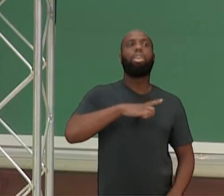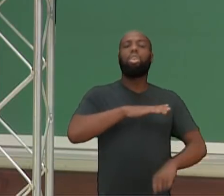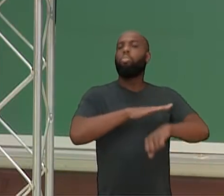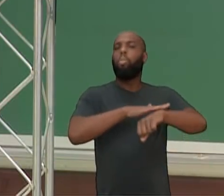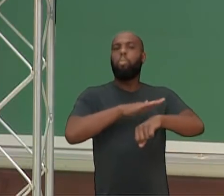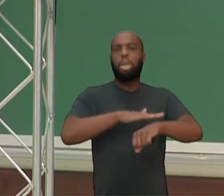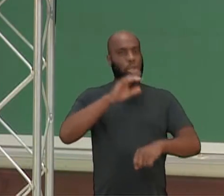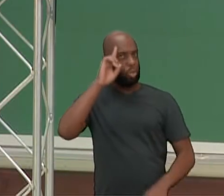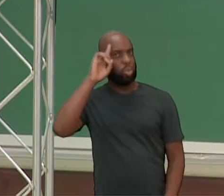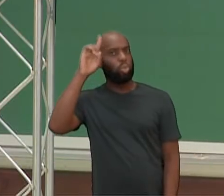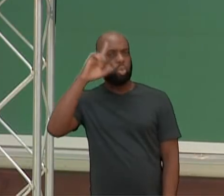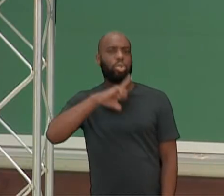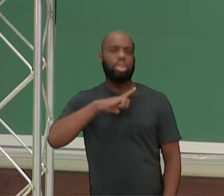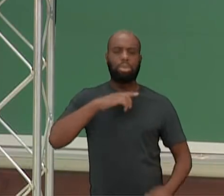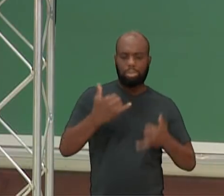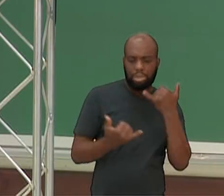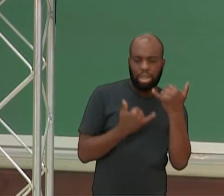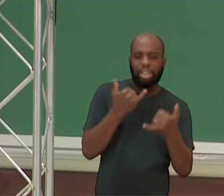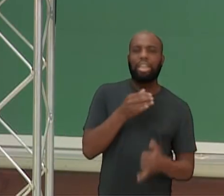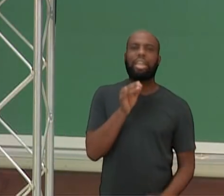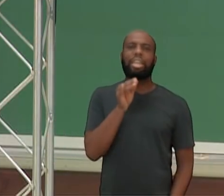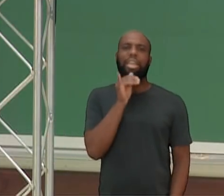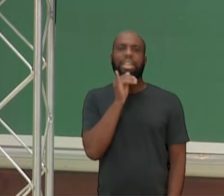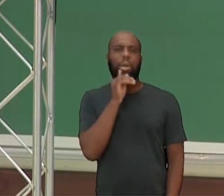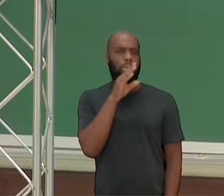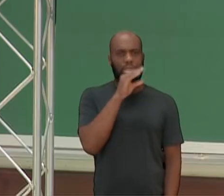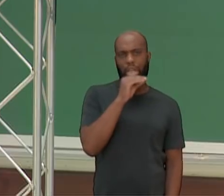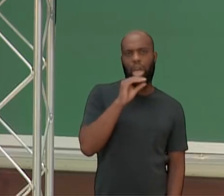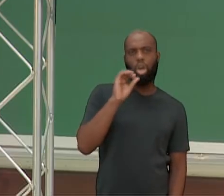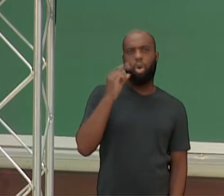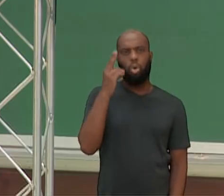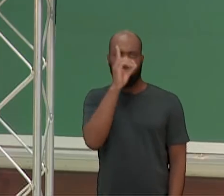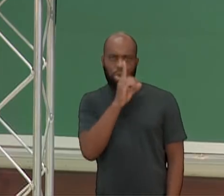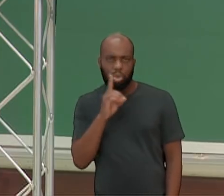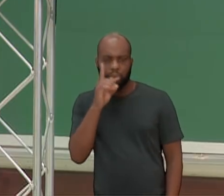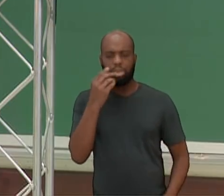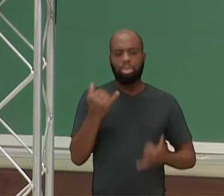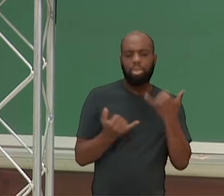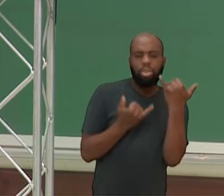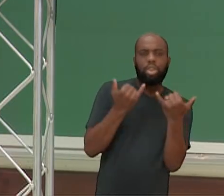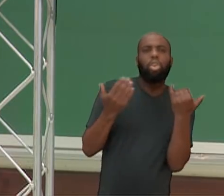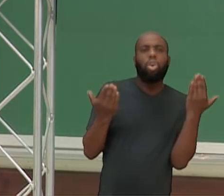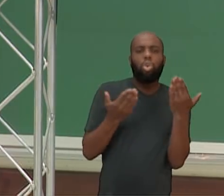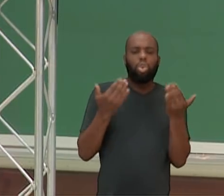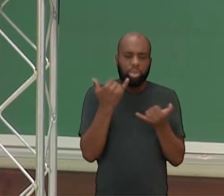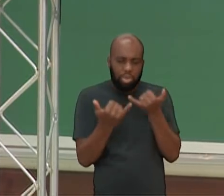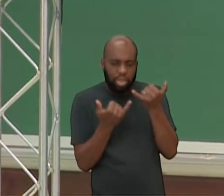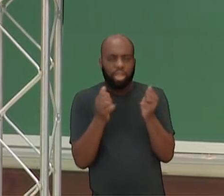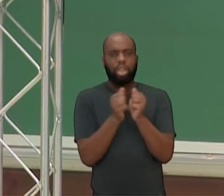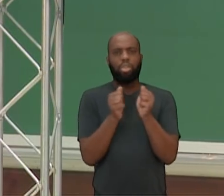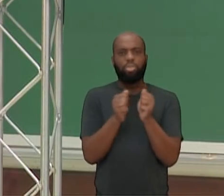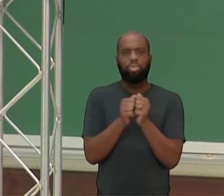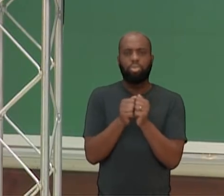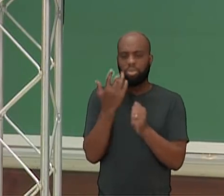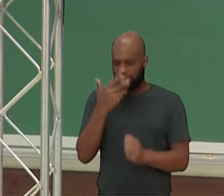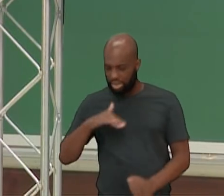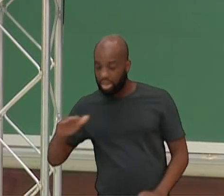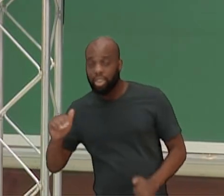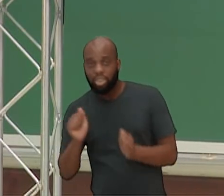horário, certo horário do dia, eles brincam, um final de semana, hoje nós vamos brincar, vamos brincar com as crianças, até aqui nas